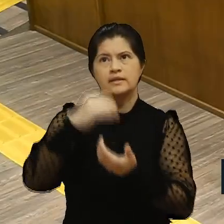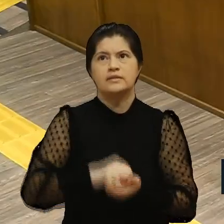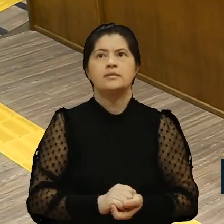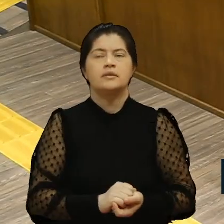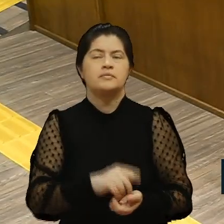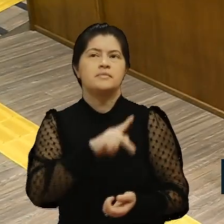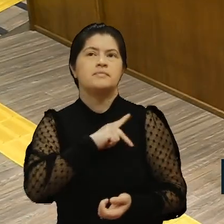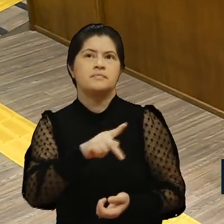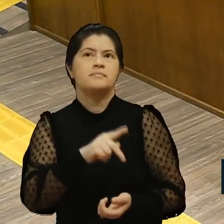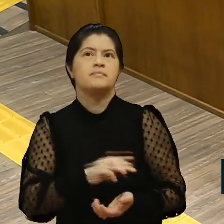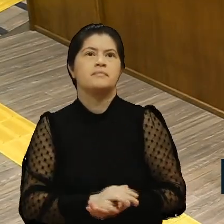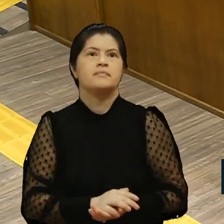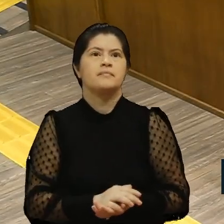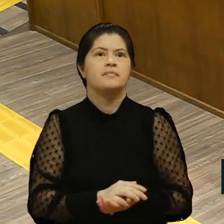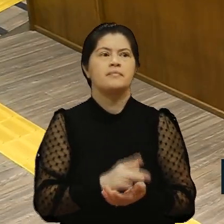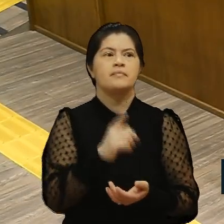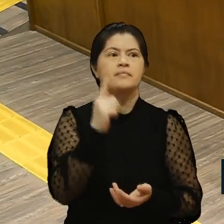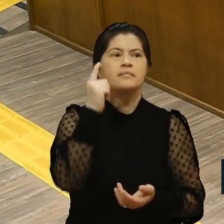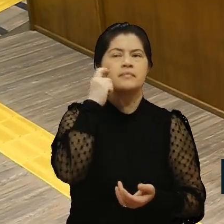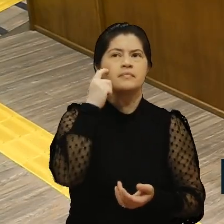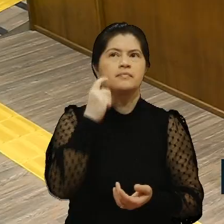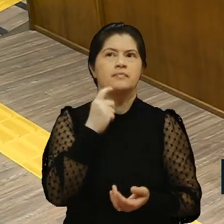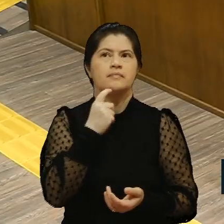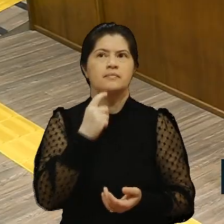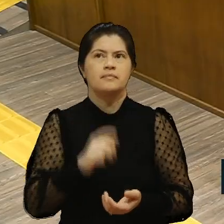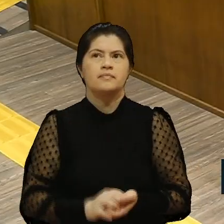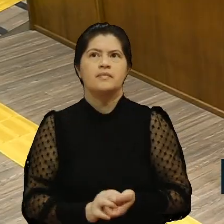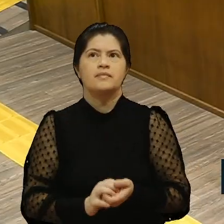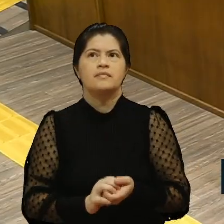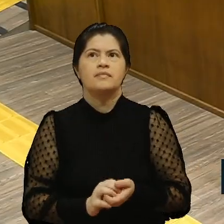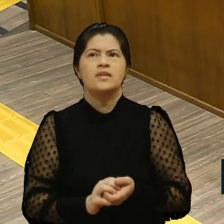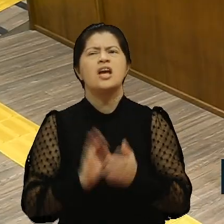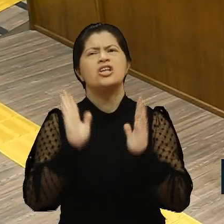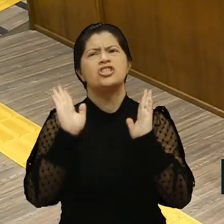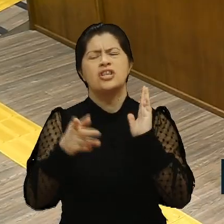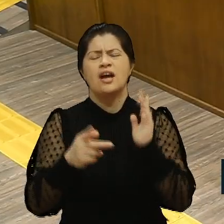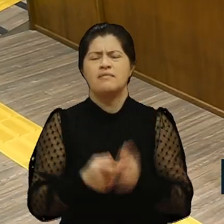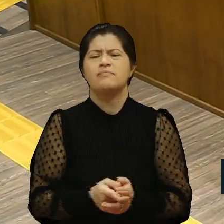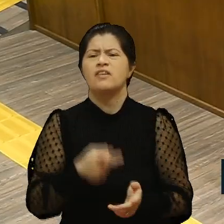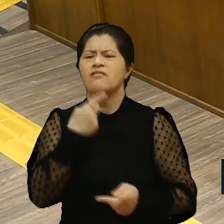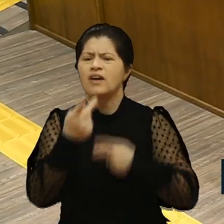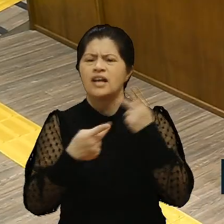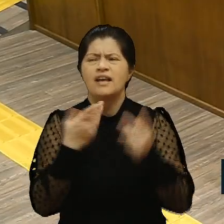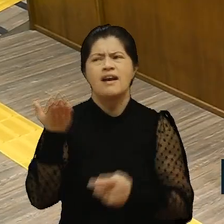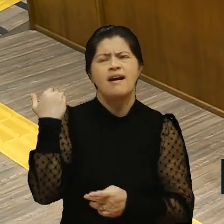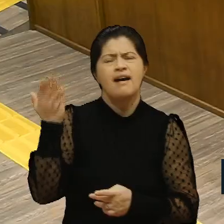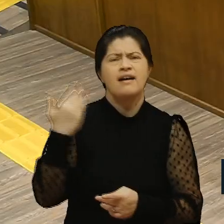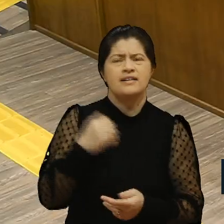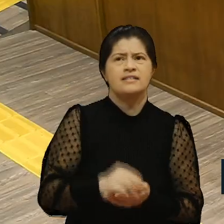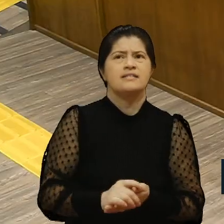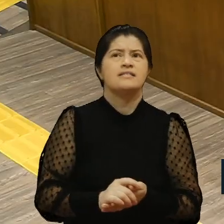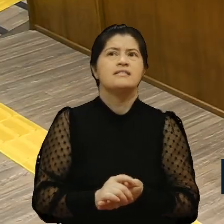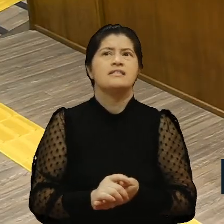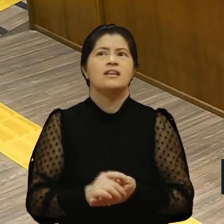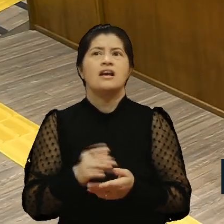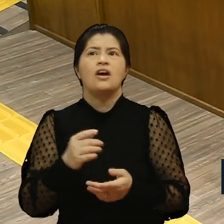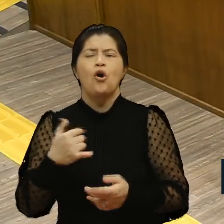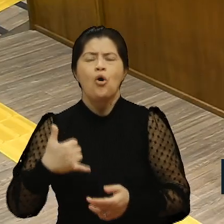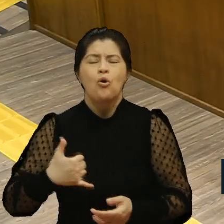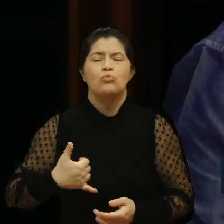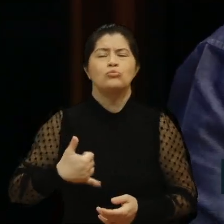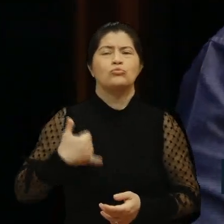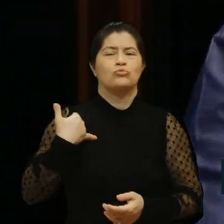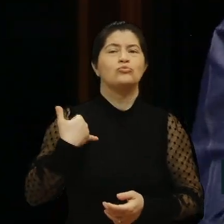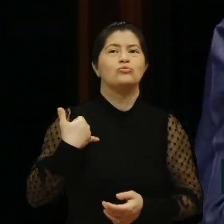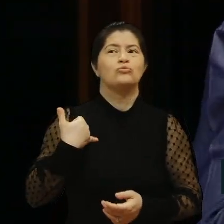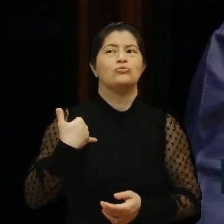presidente Wagner Petrini, eu já disse e repito isso, vereadora Daiane. Eu tenho muito orgulho de ser vereador em Caxias